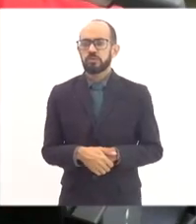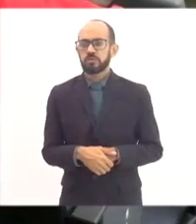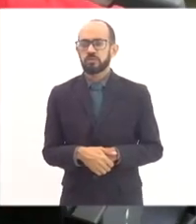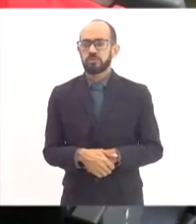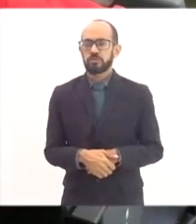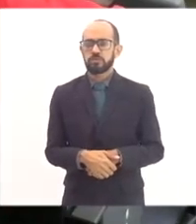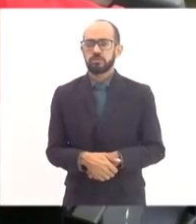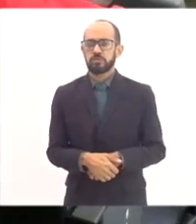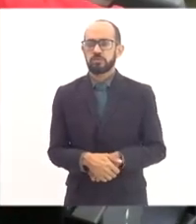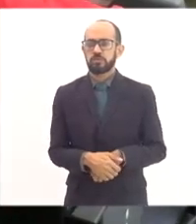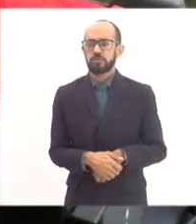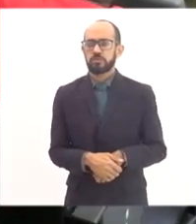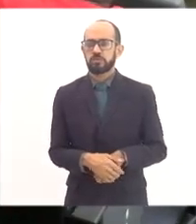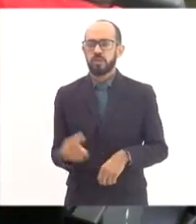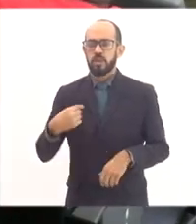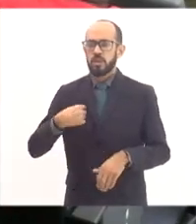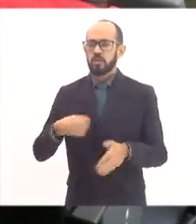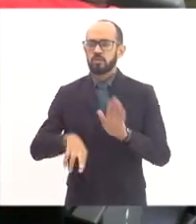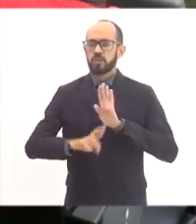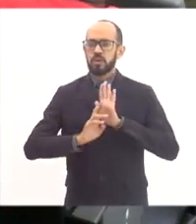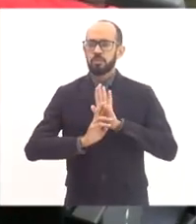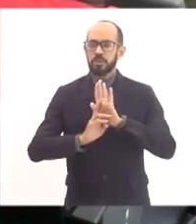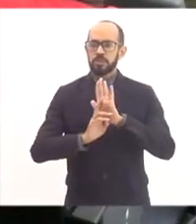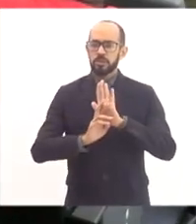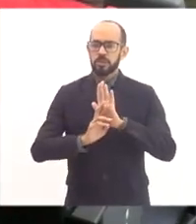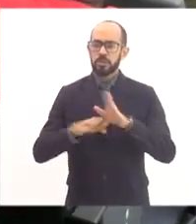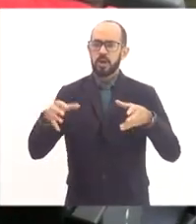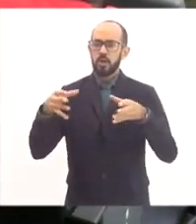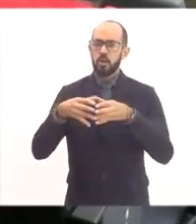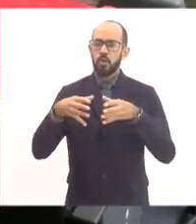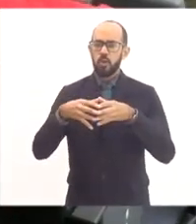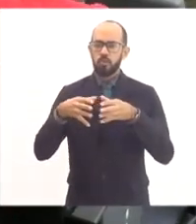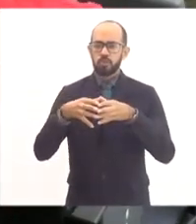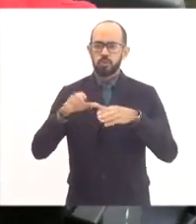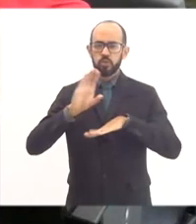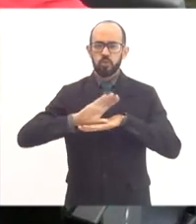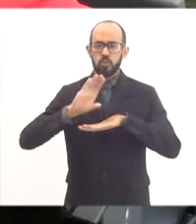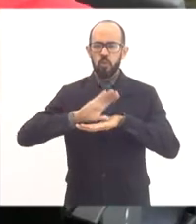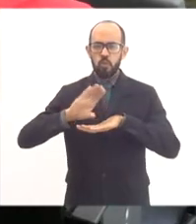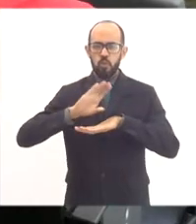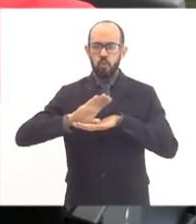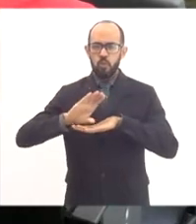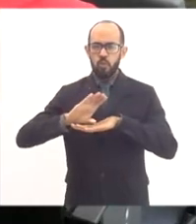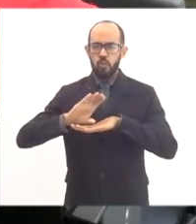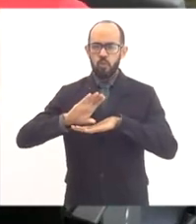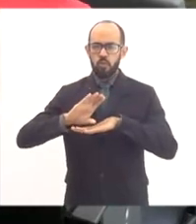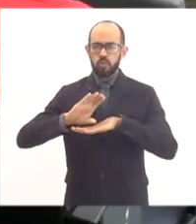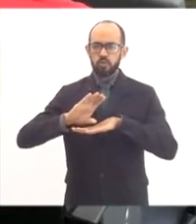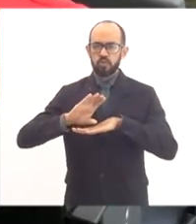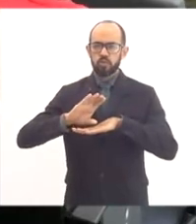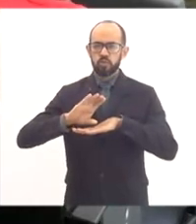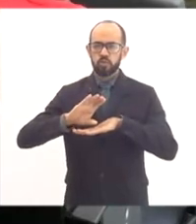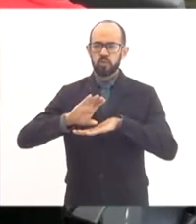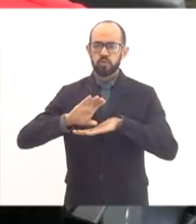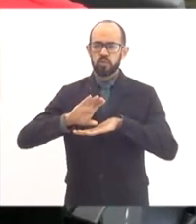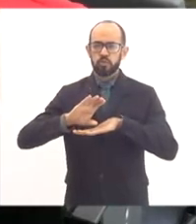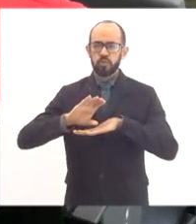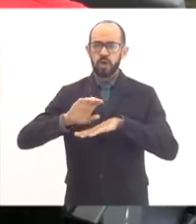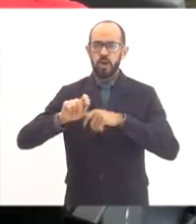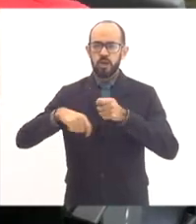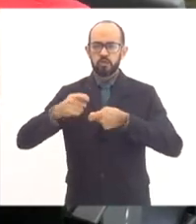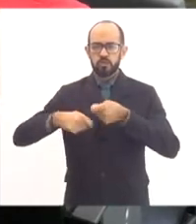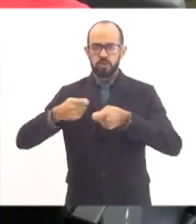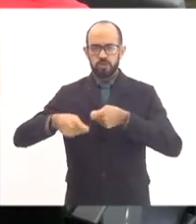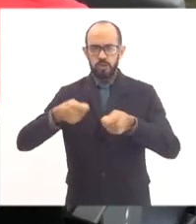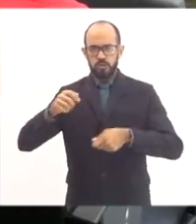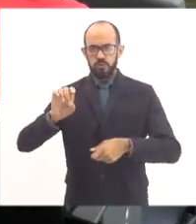Foi. Estou aqui representando a comissão do curso de habilitação, ao oficialato administrativo